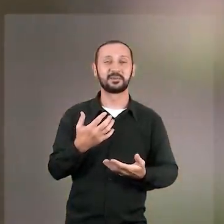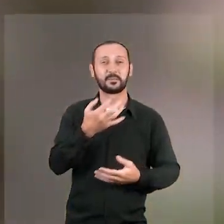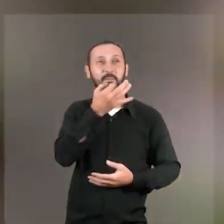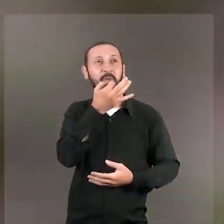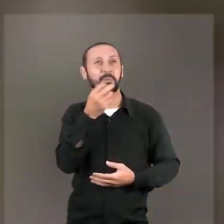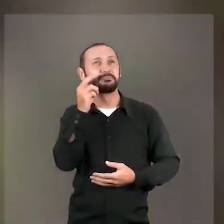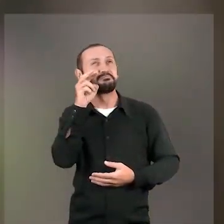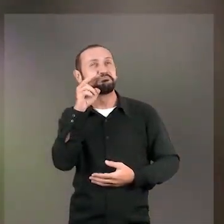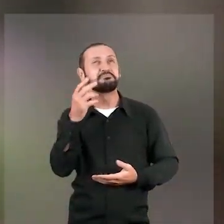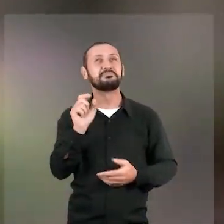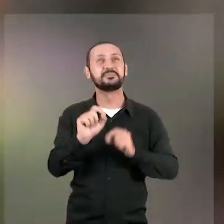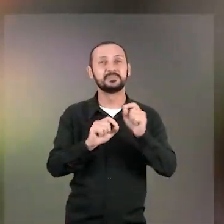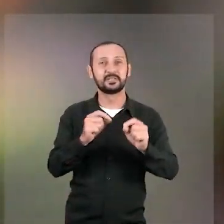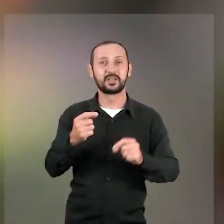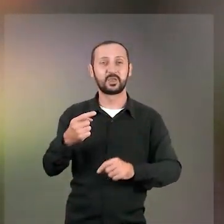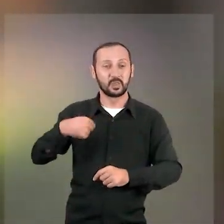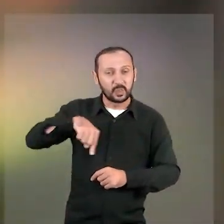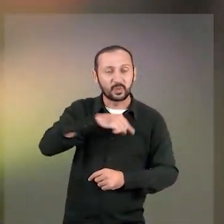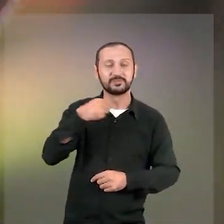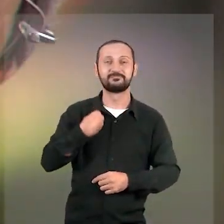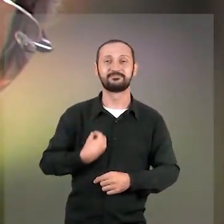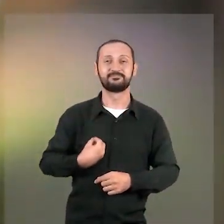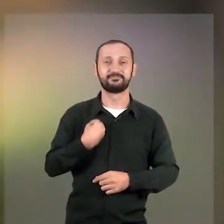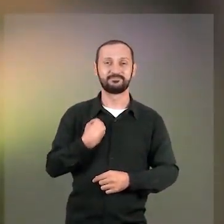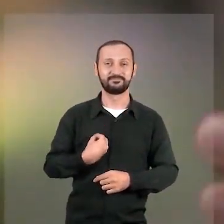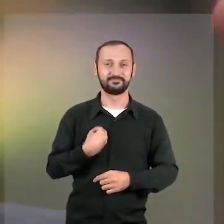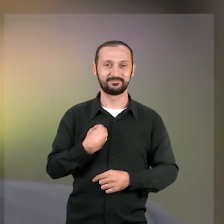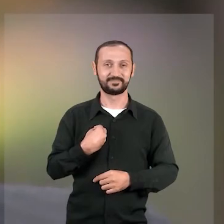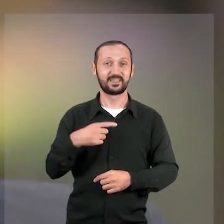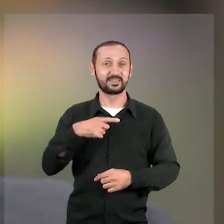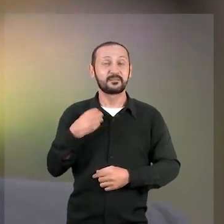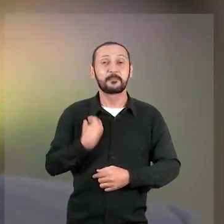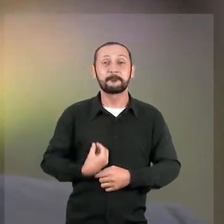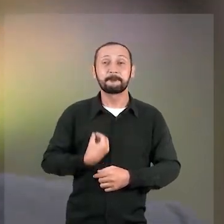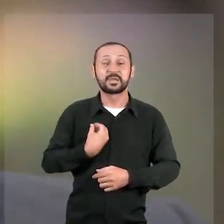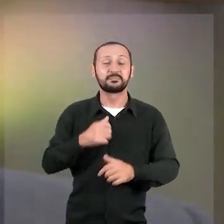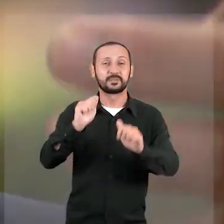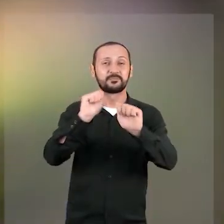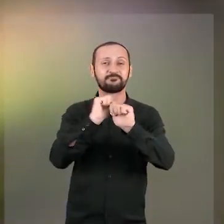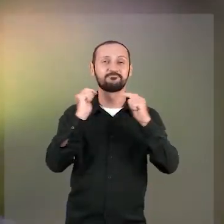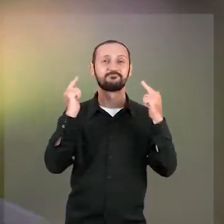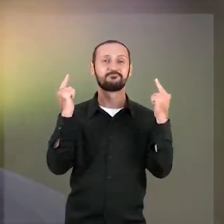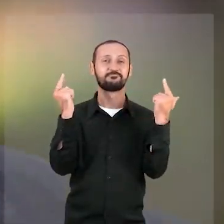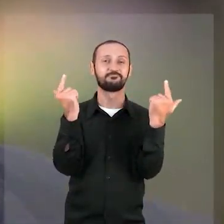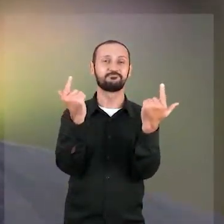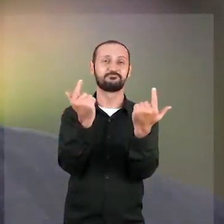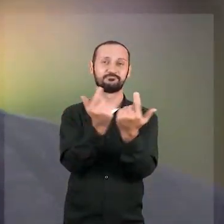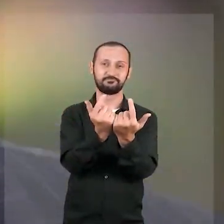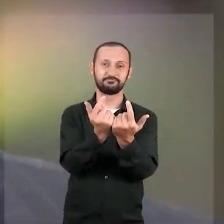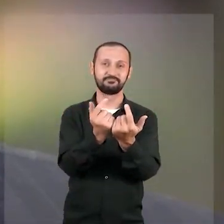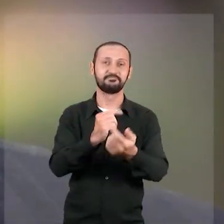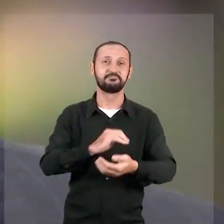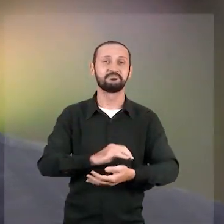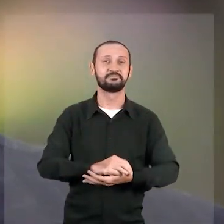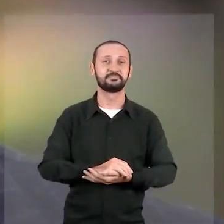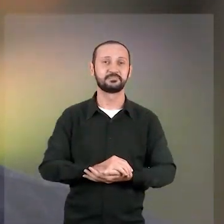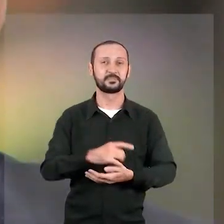vejo que tudo isso aí teve a nossa participação, teve a participação da Assembleia Legislativa como um